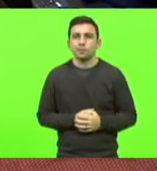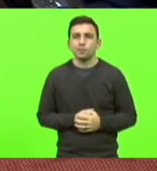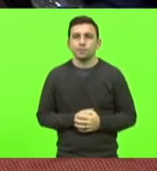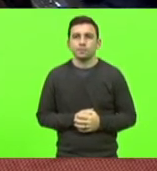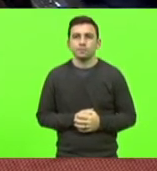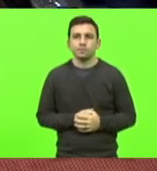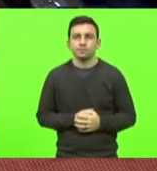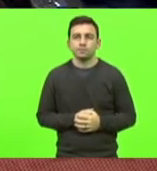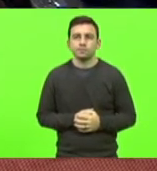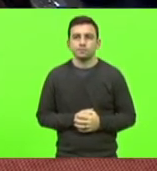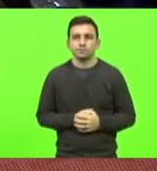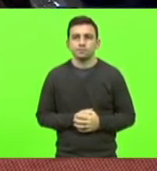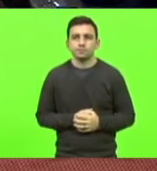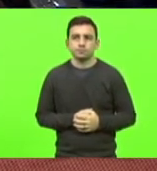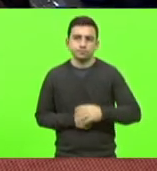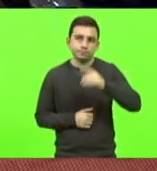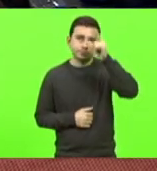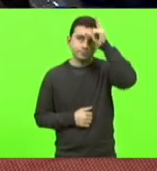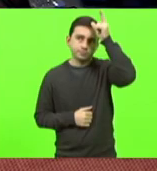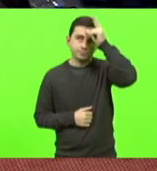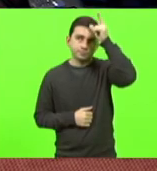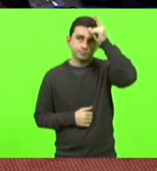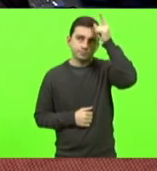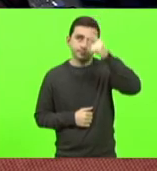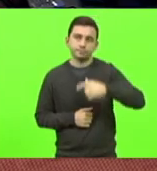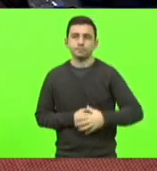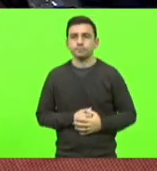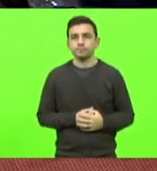e como volta a deputado Sargento Lima